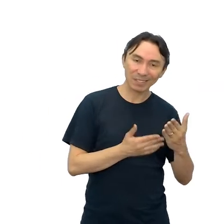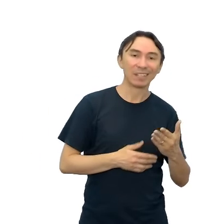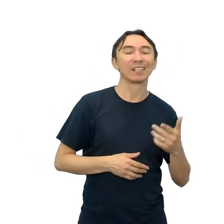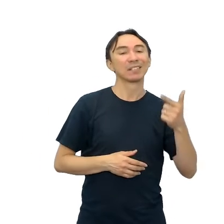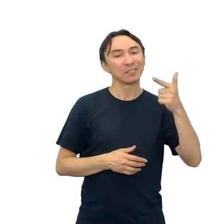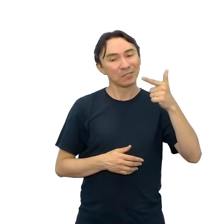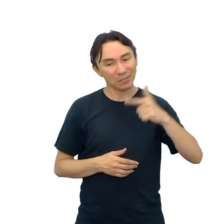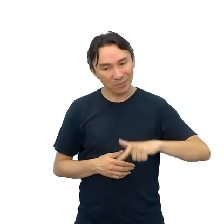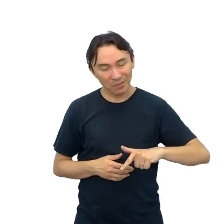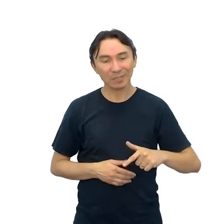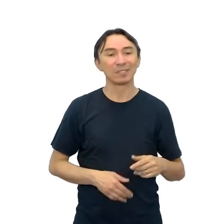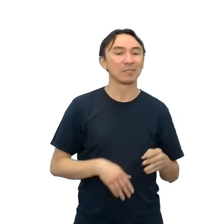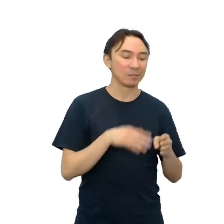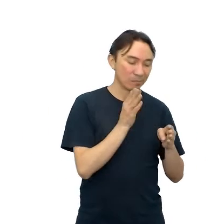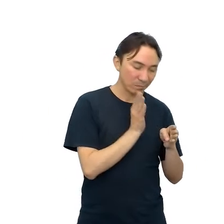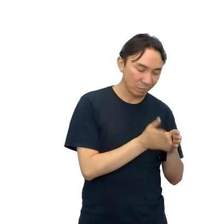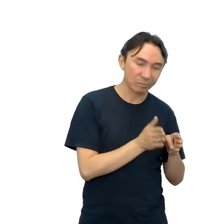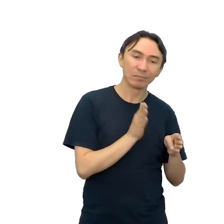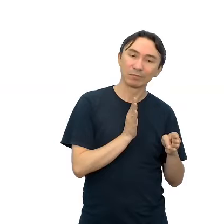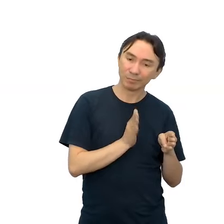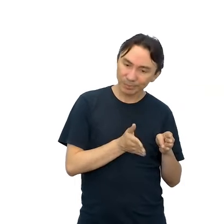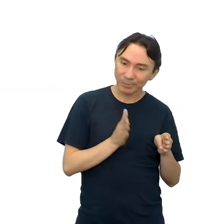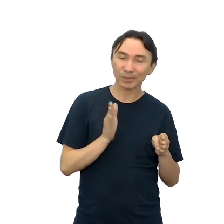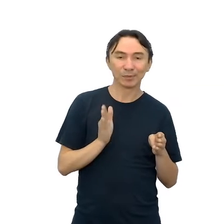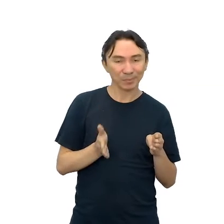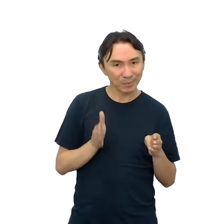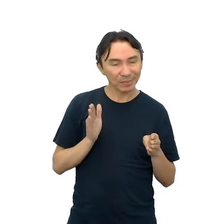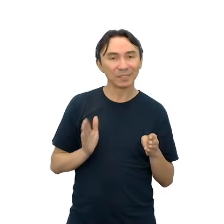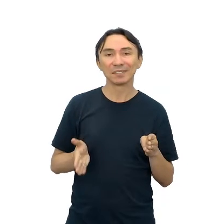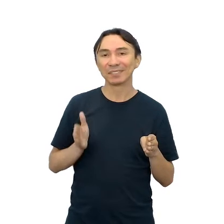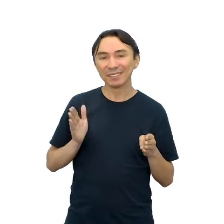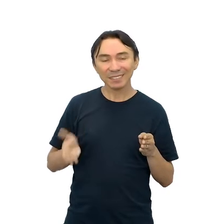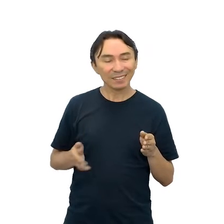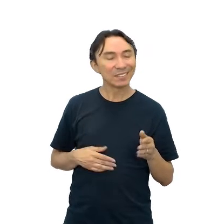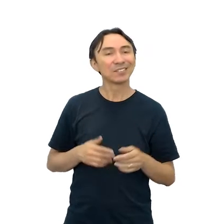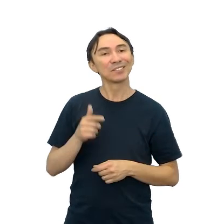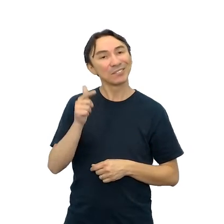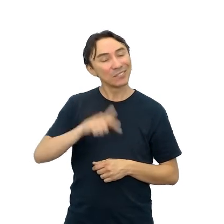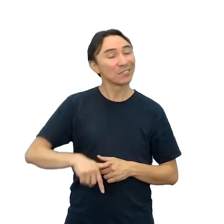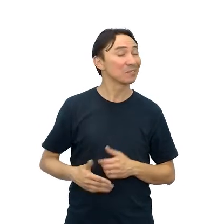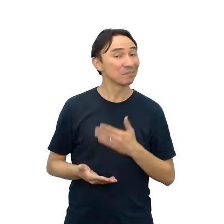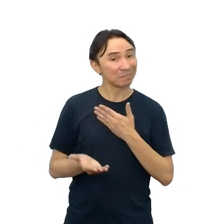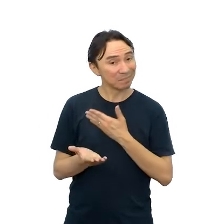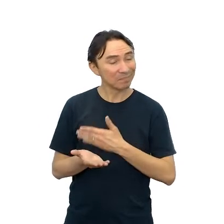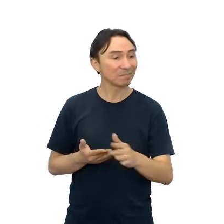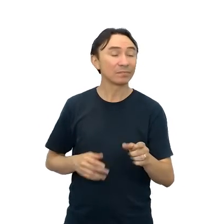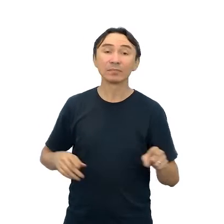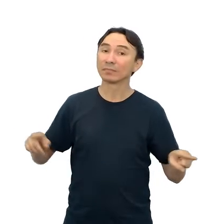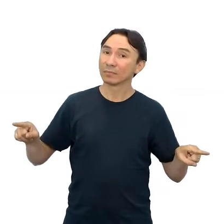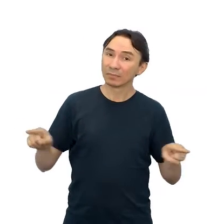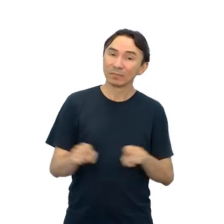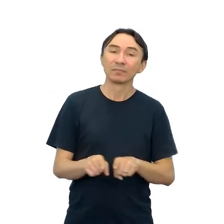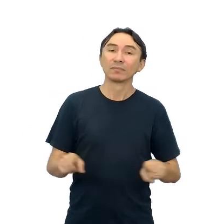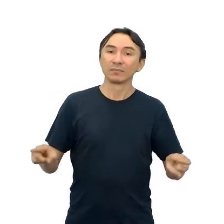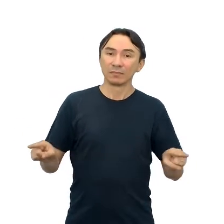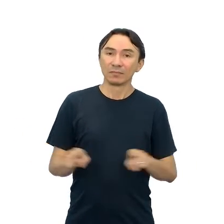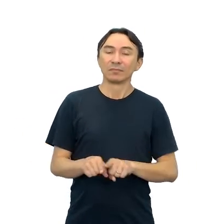refaçamos todas os nossos caminhos, as trajetórias, inclusive